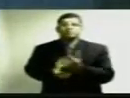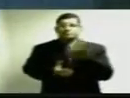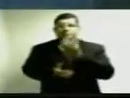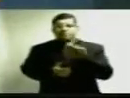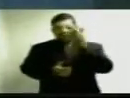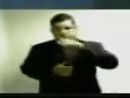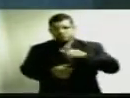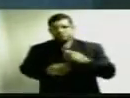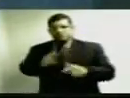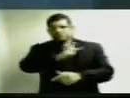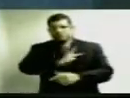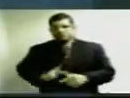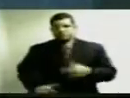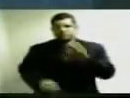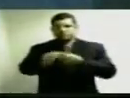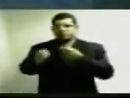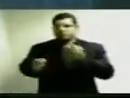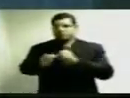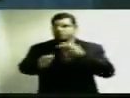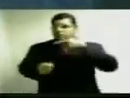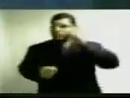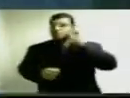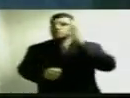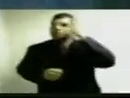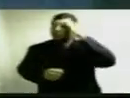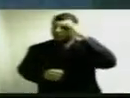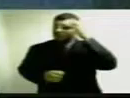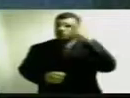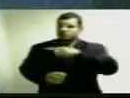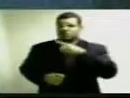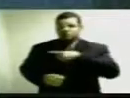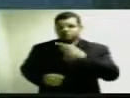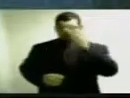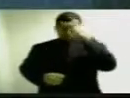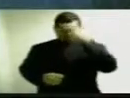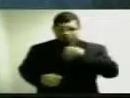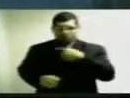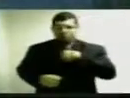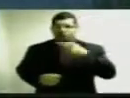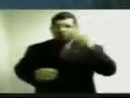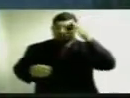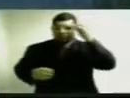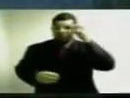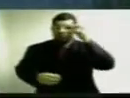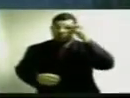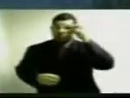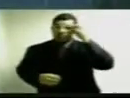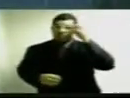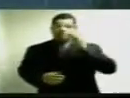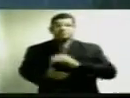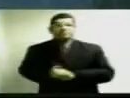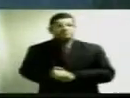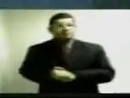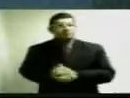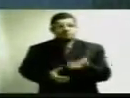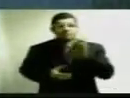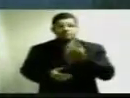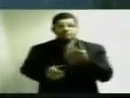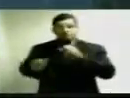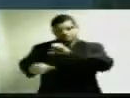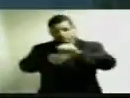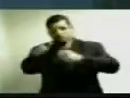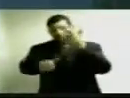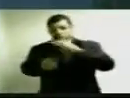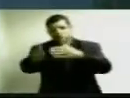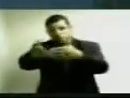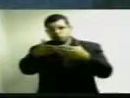Quero renovar, senhor presidente, como fiz ontem, e sei que Vossa Excelência pessoalmente tem compromisso com isso. Quero